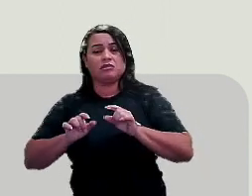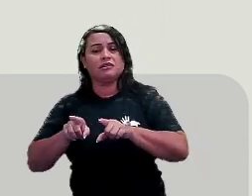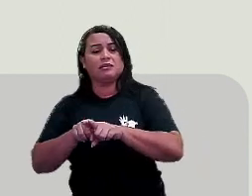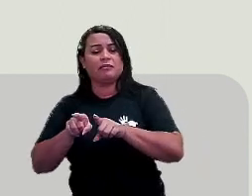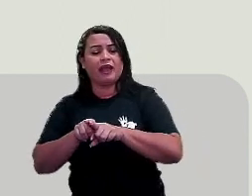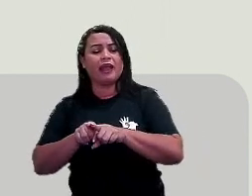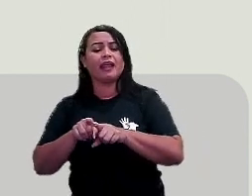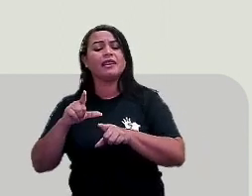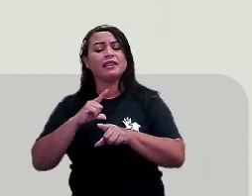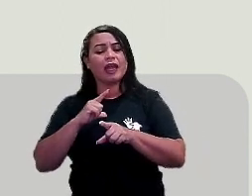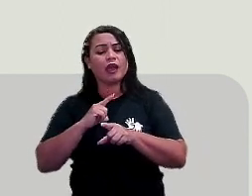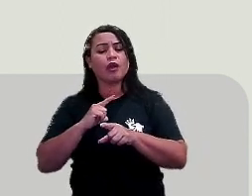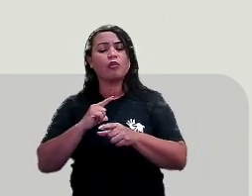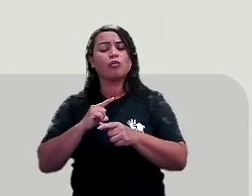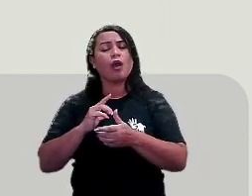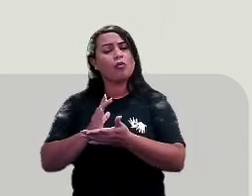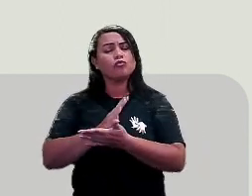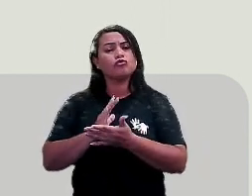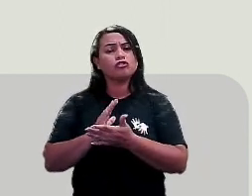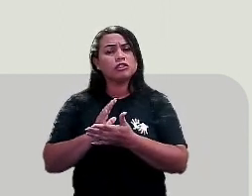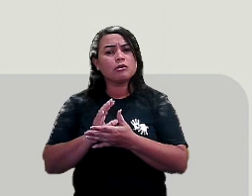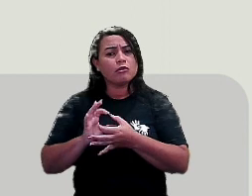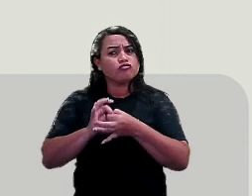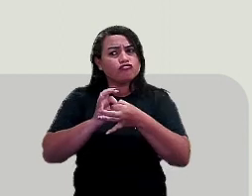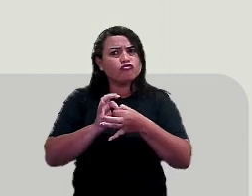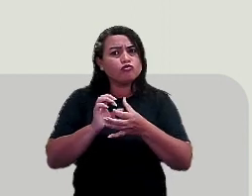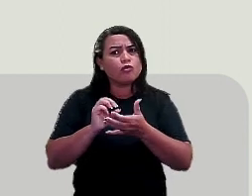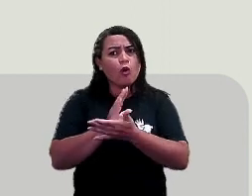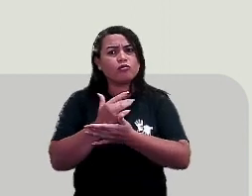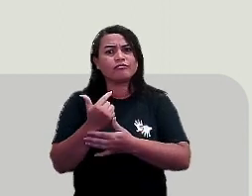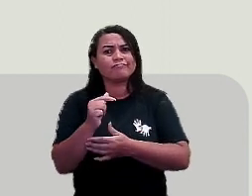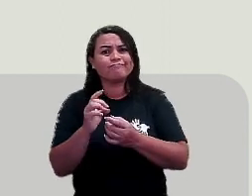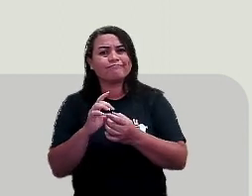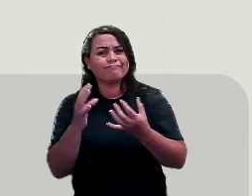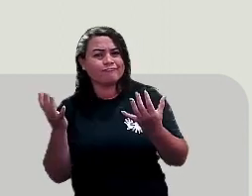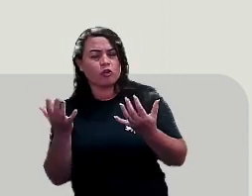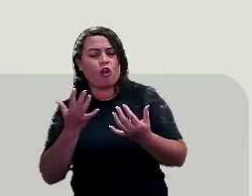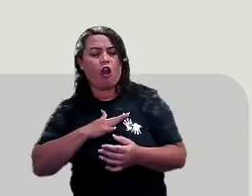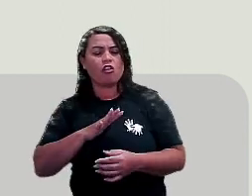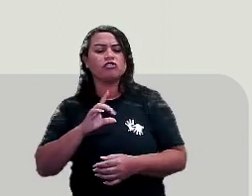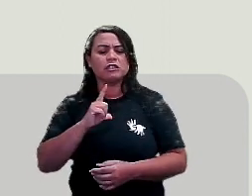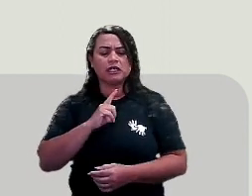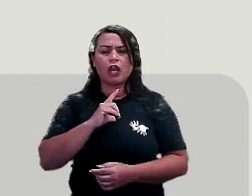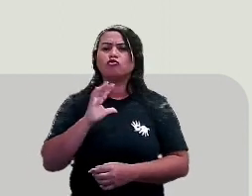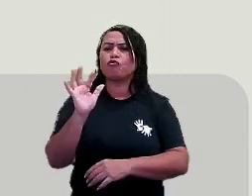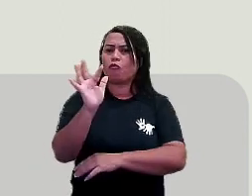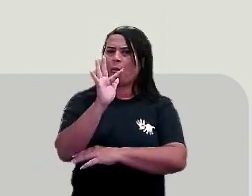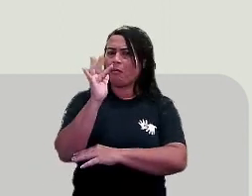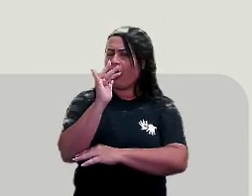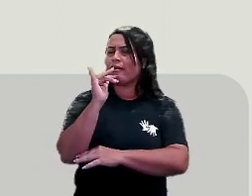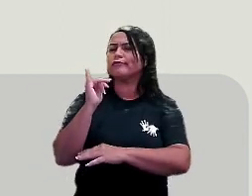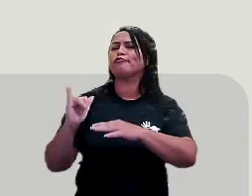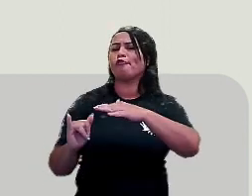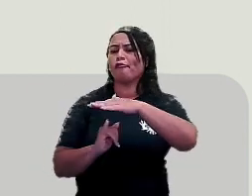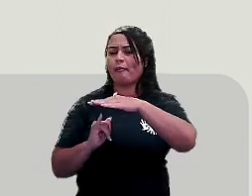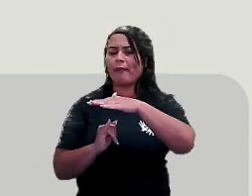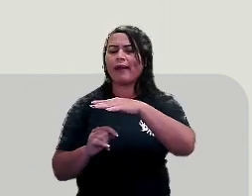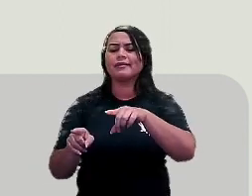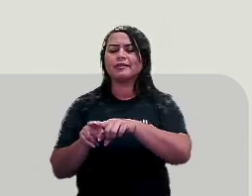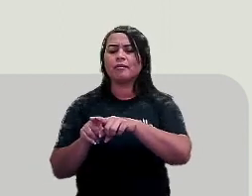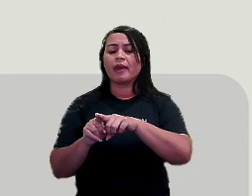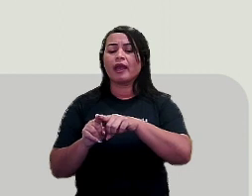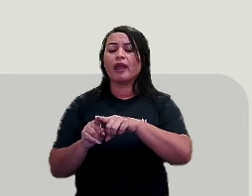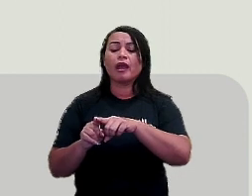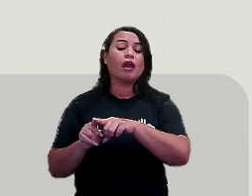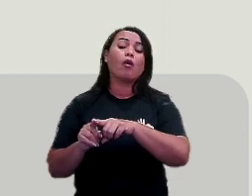temos vínculos ou não. Ainda temos os grupos informais ou formais, ou seja, os grupos informais são